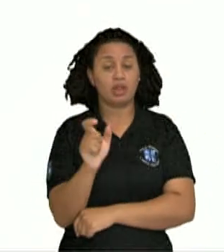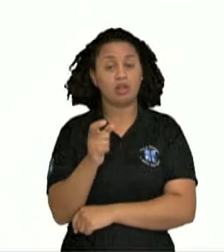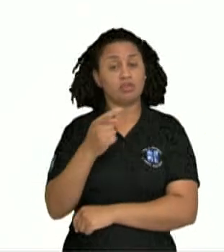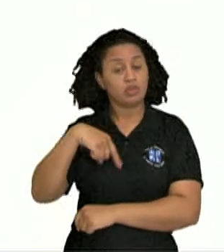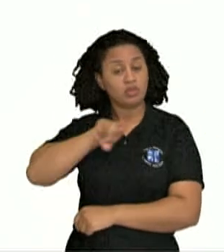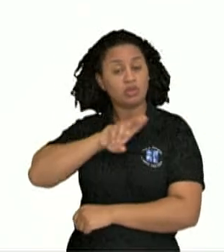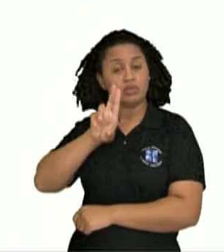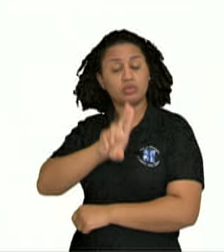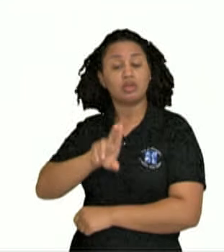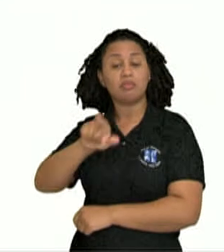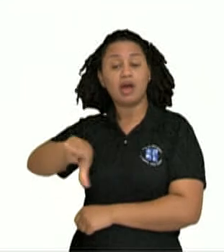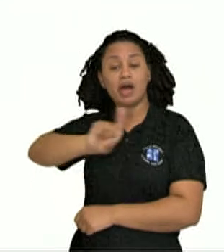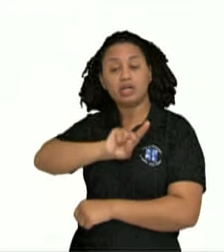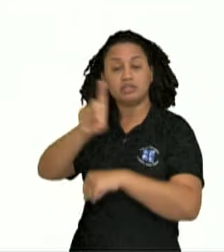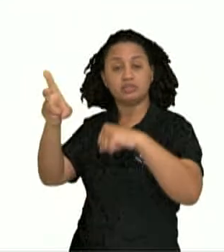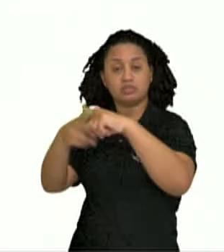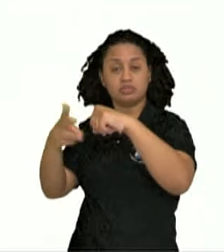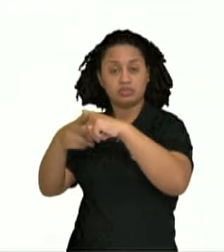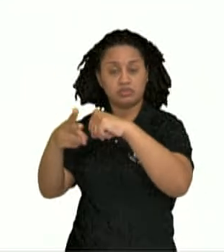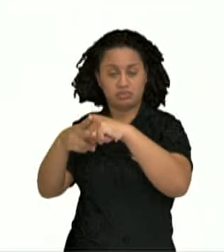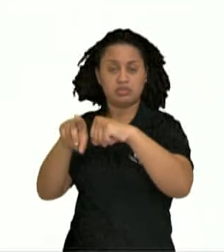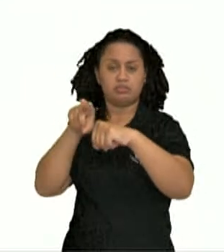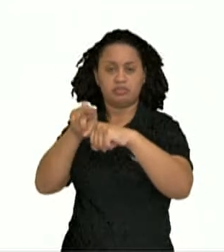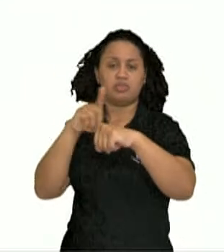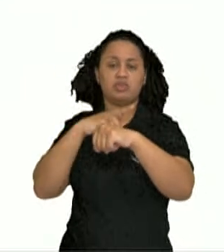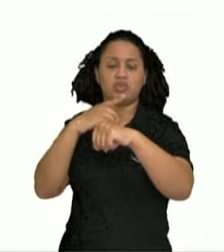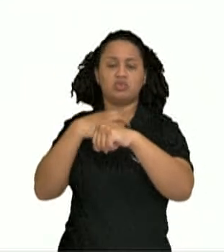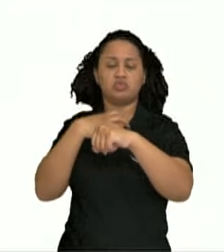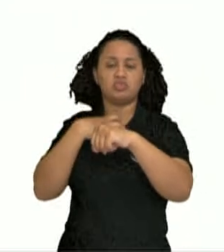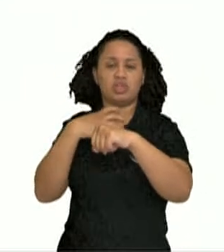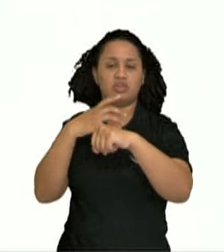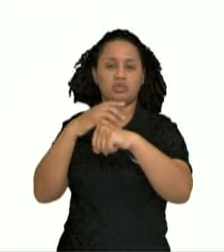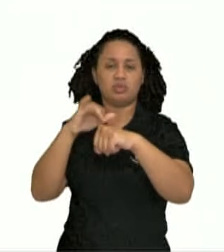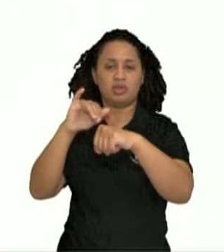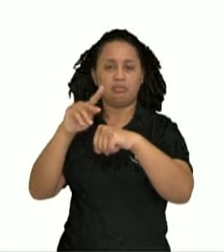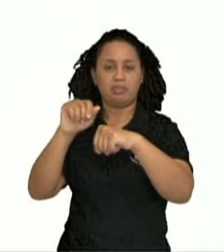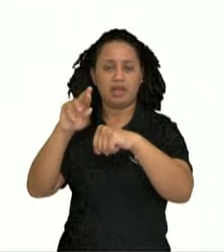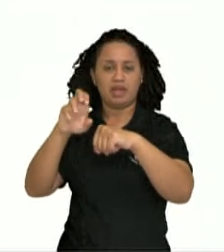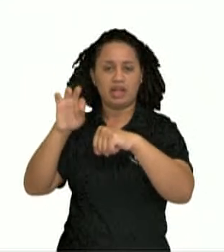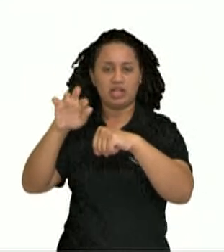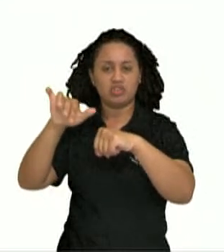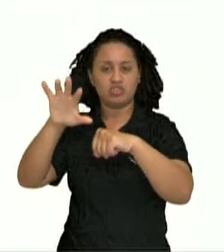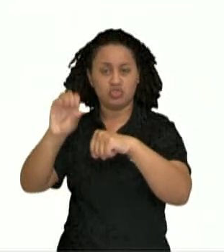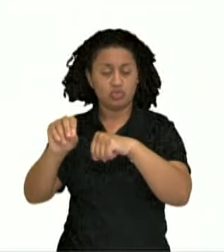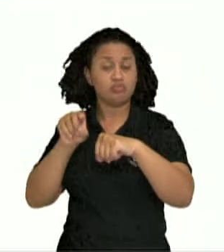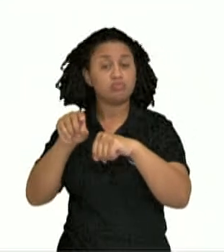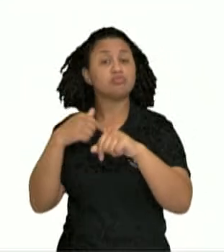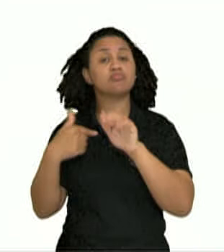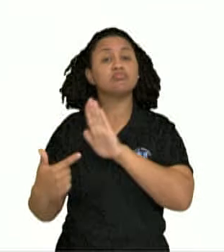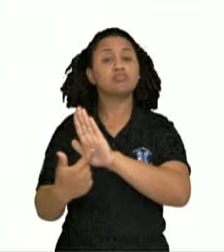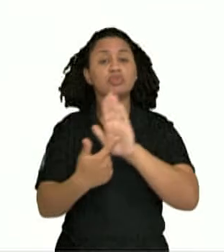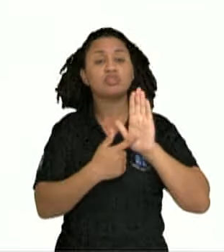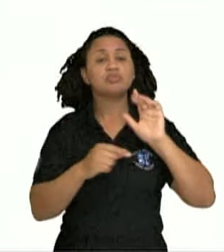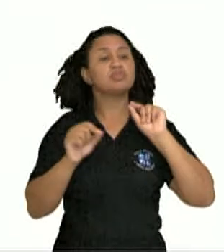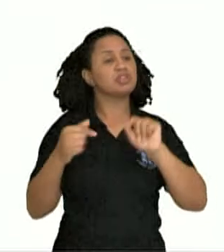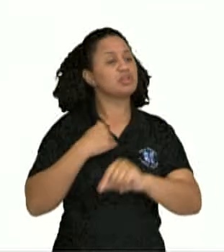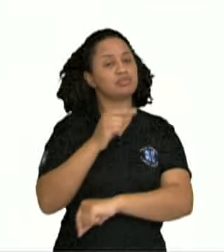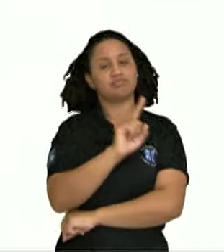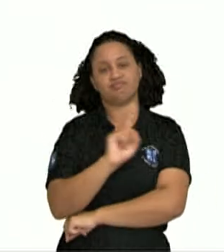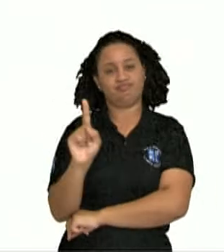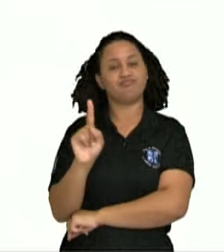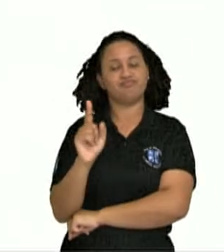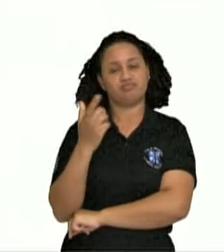utilizamos antes do verbo, que estará ali no modo imperativo, né? Para mostrar negação,